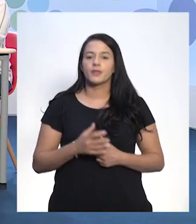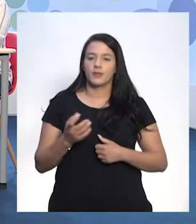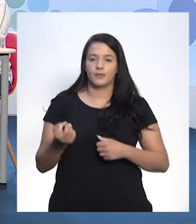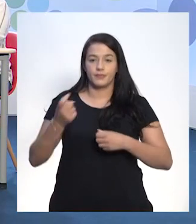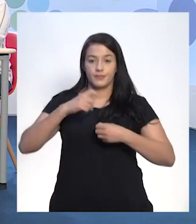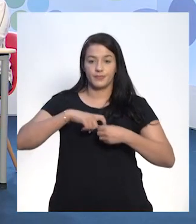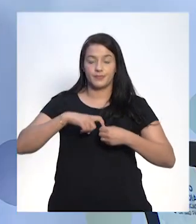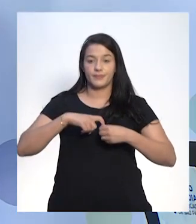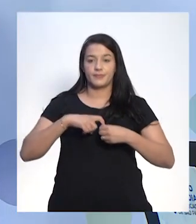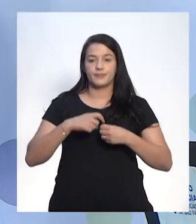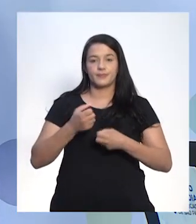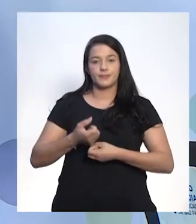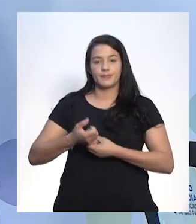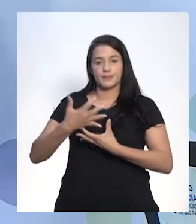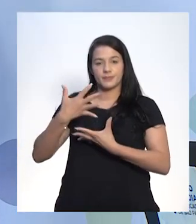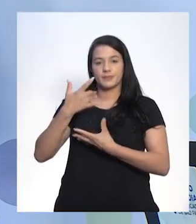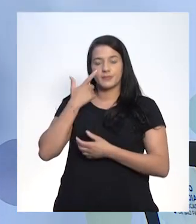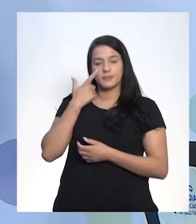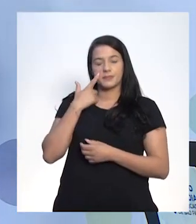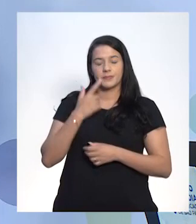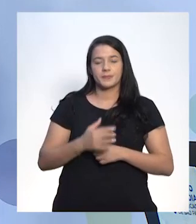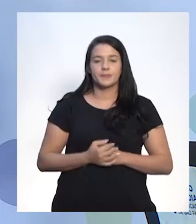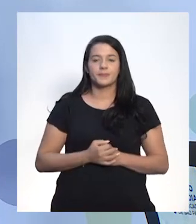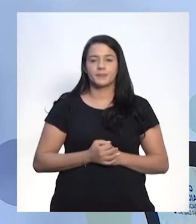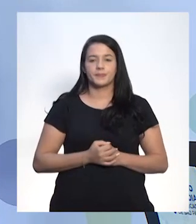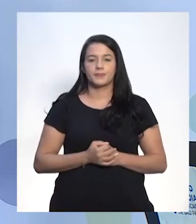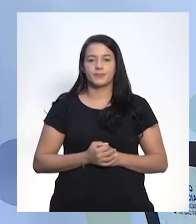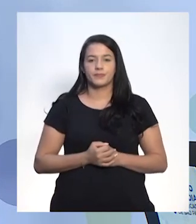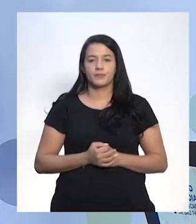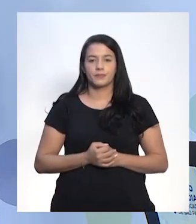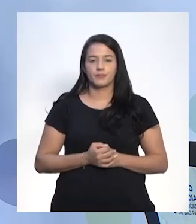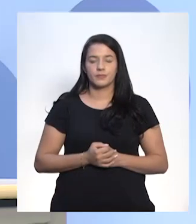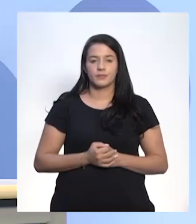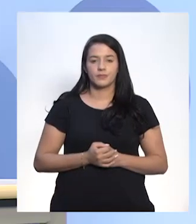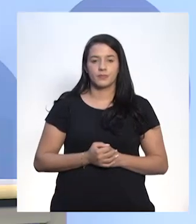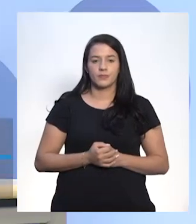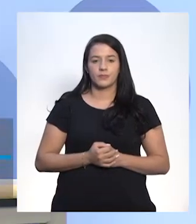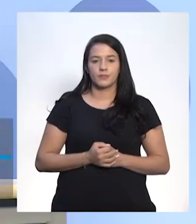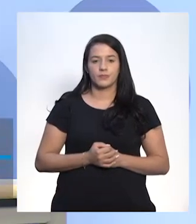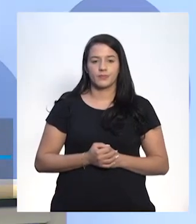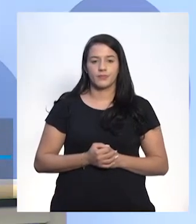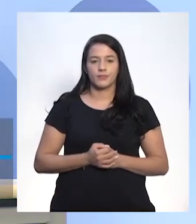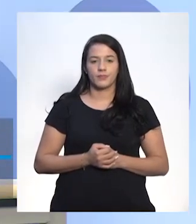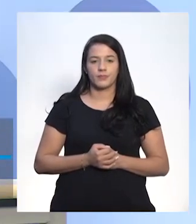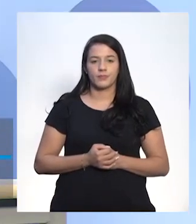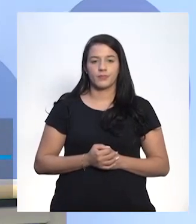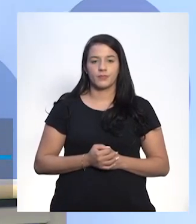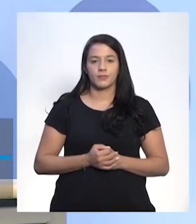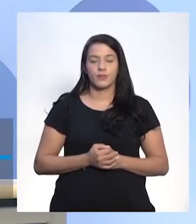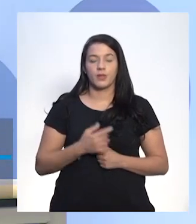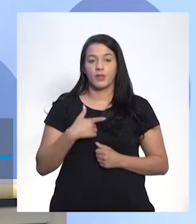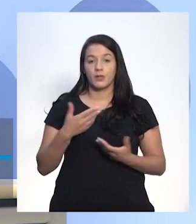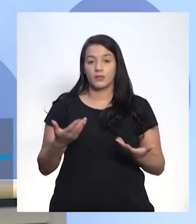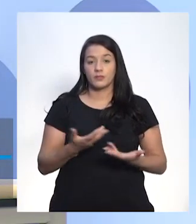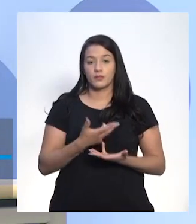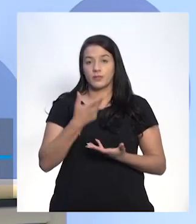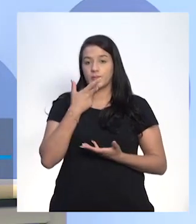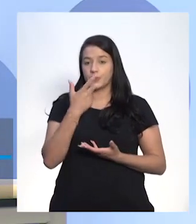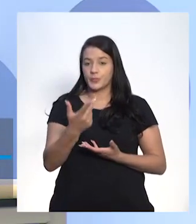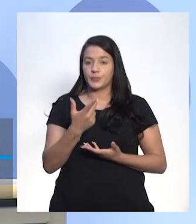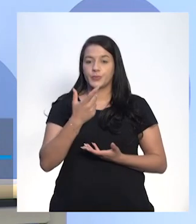Voltamos, we're back. So, Antônia, what are they answering? O que eles estão respondendo? Let me see. O